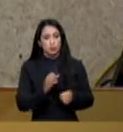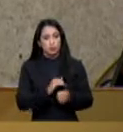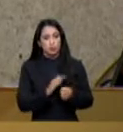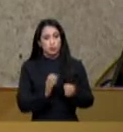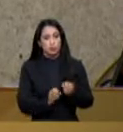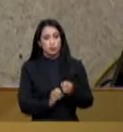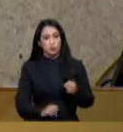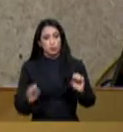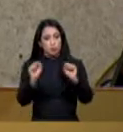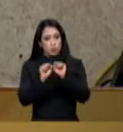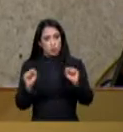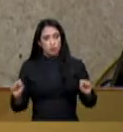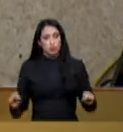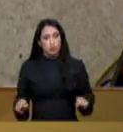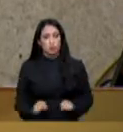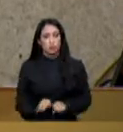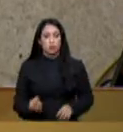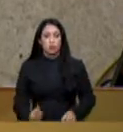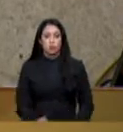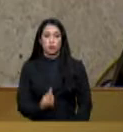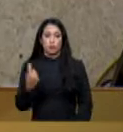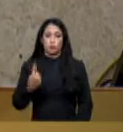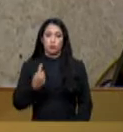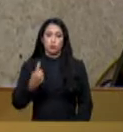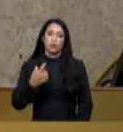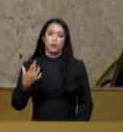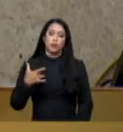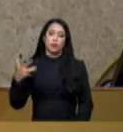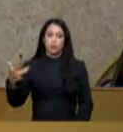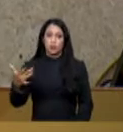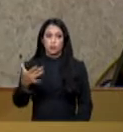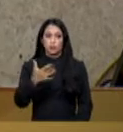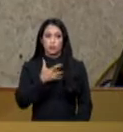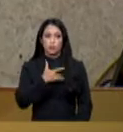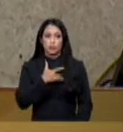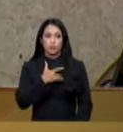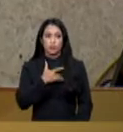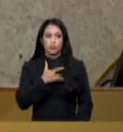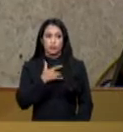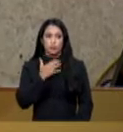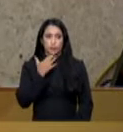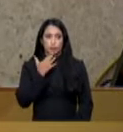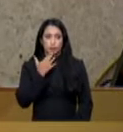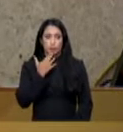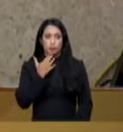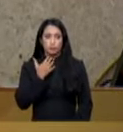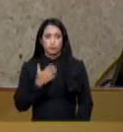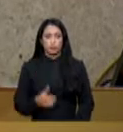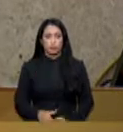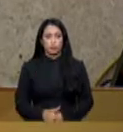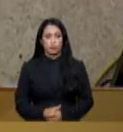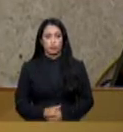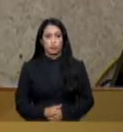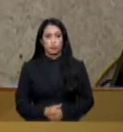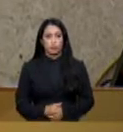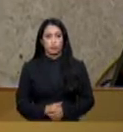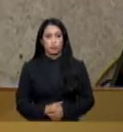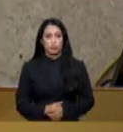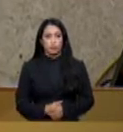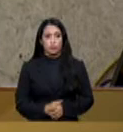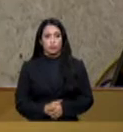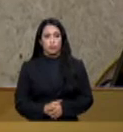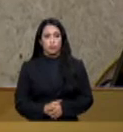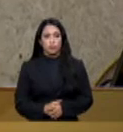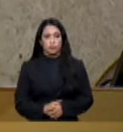pautado pelo Sistema Único de Saúde, como não poderia deixar de ser, por dicção do artigo 200, inciso 4º